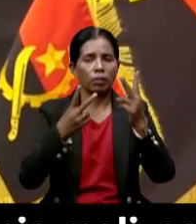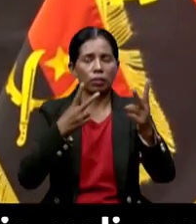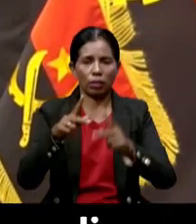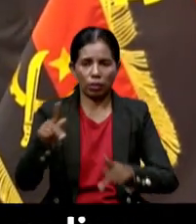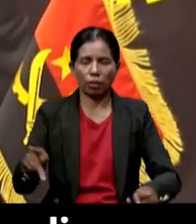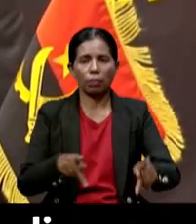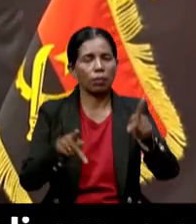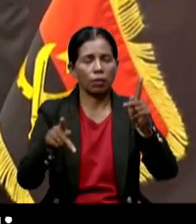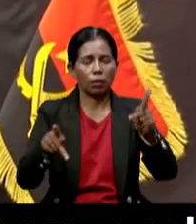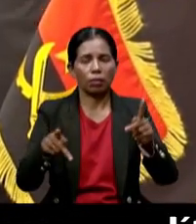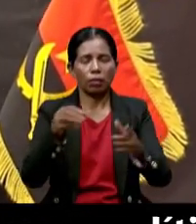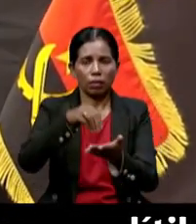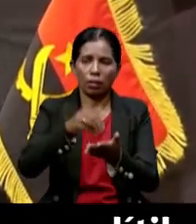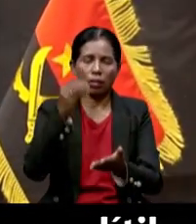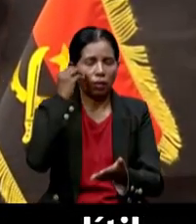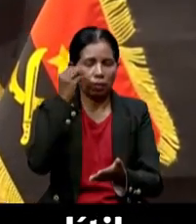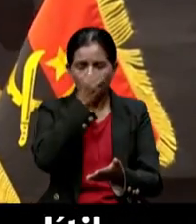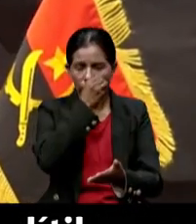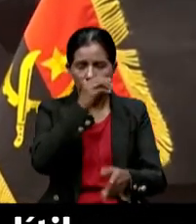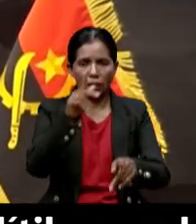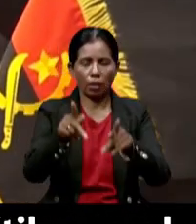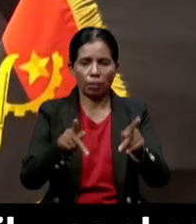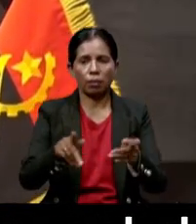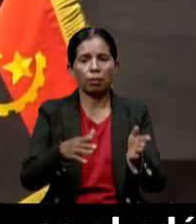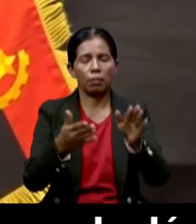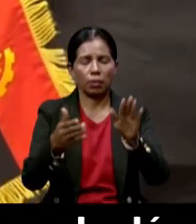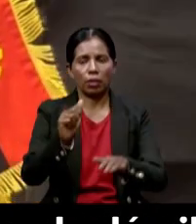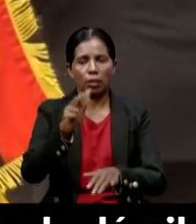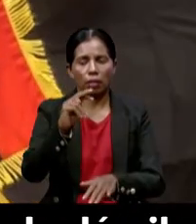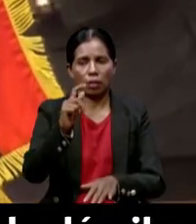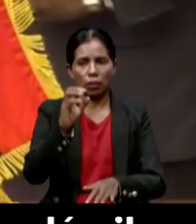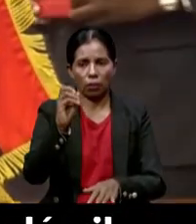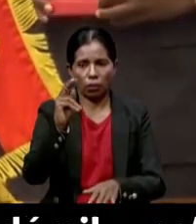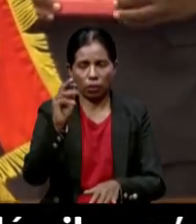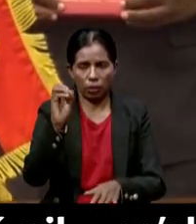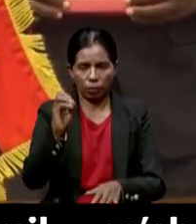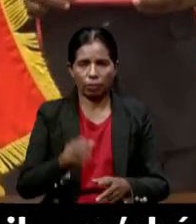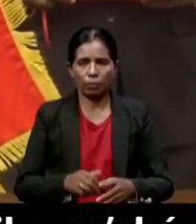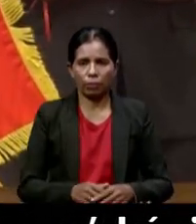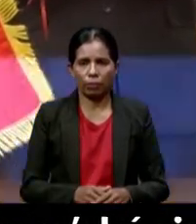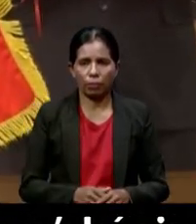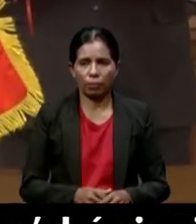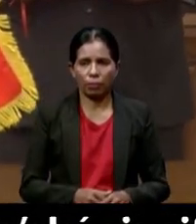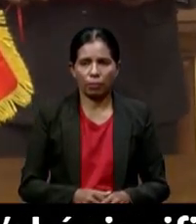República, onde está o Funam, o Memorial, António Agostinho Neto Nien. Adérito Ximenes, GMN.